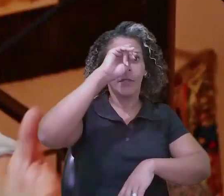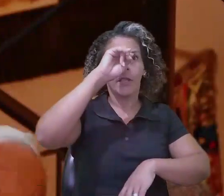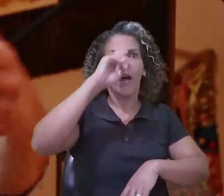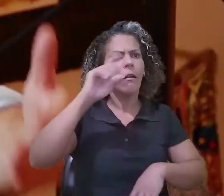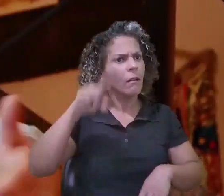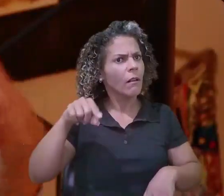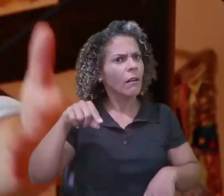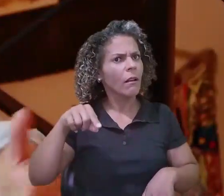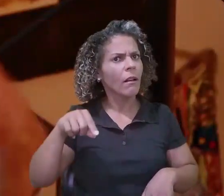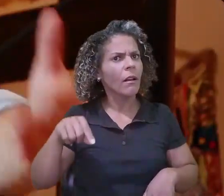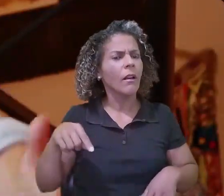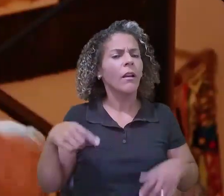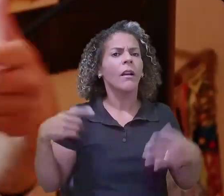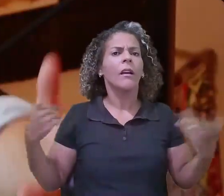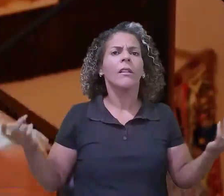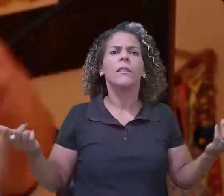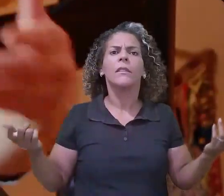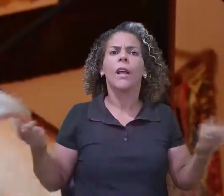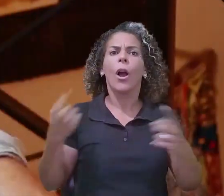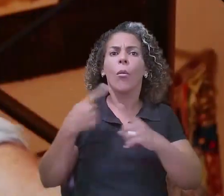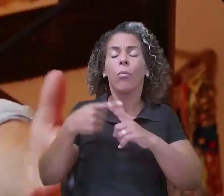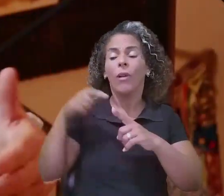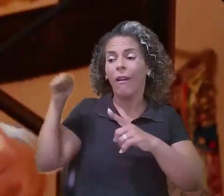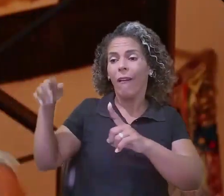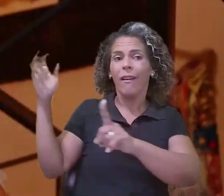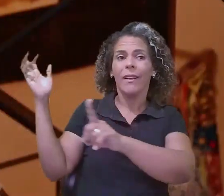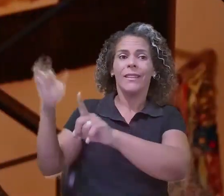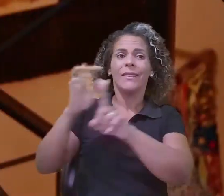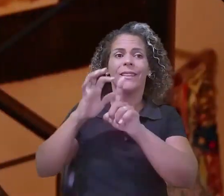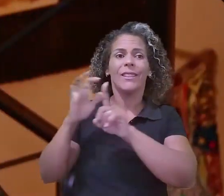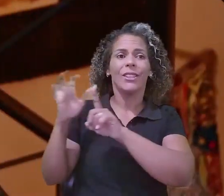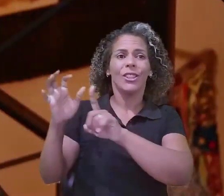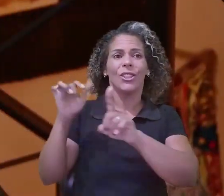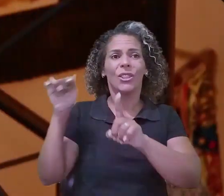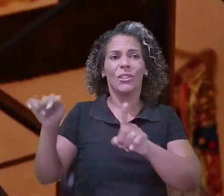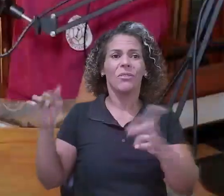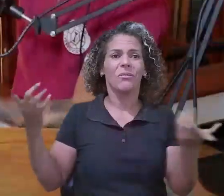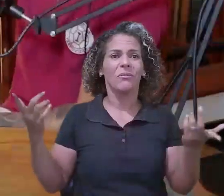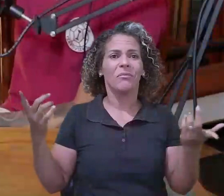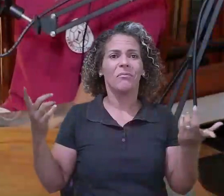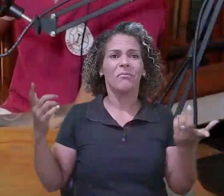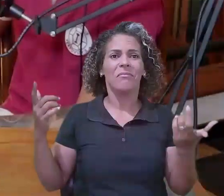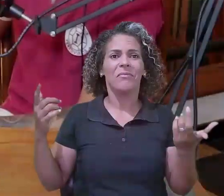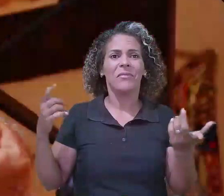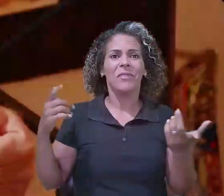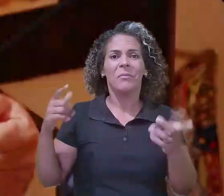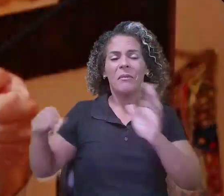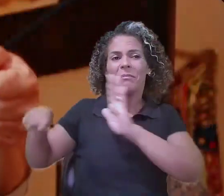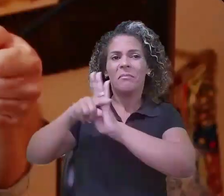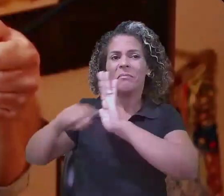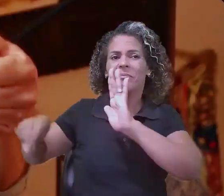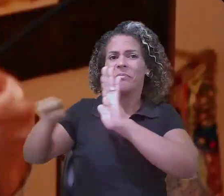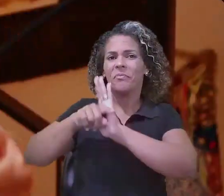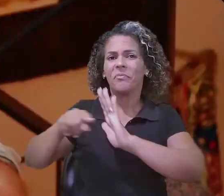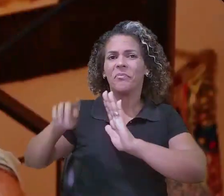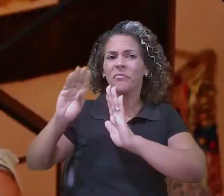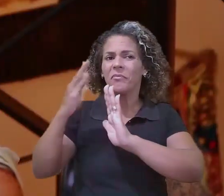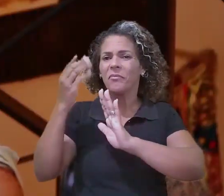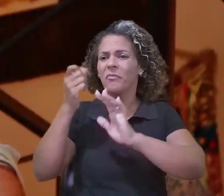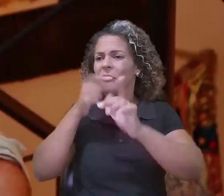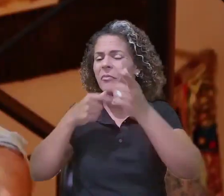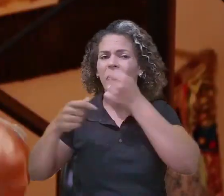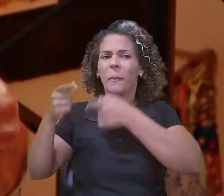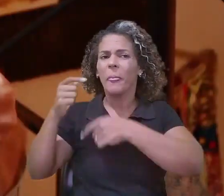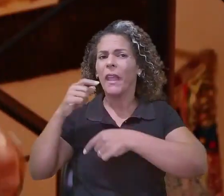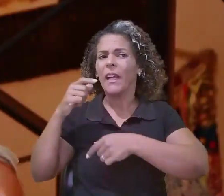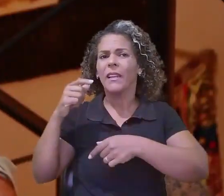memória coletiva das pessoas. Incentivo, a posição incentiva esse tipo de... O reforço daquilo todo dia. E aí, assim, as pessoas desacreditando na